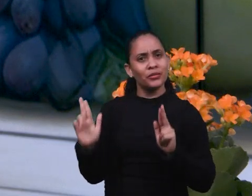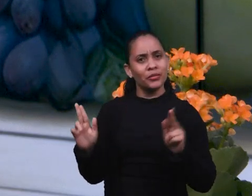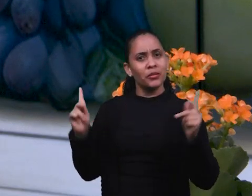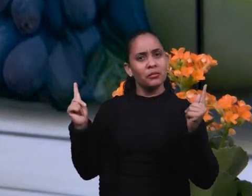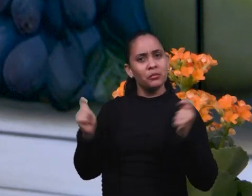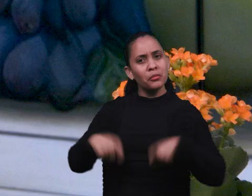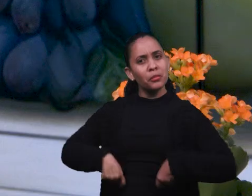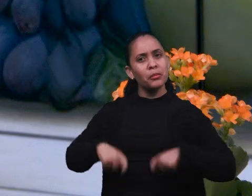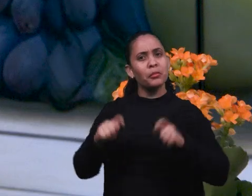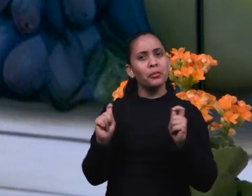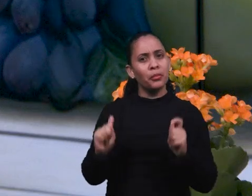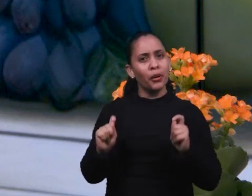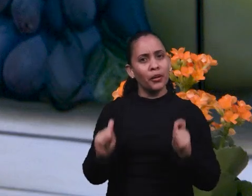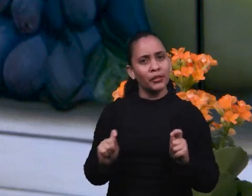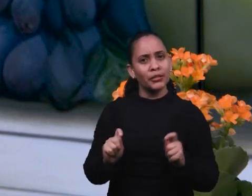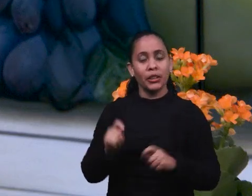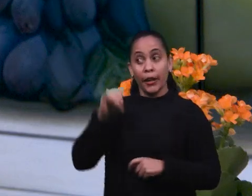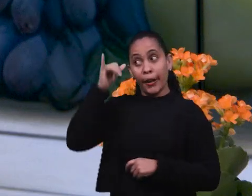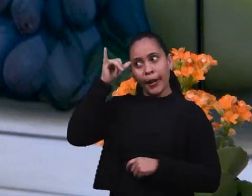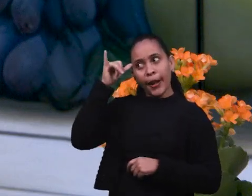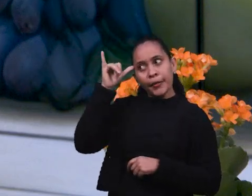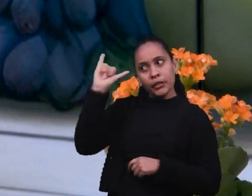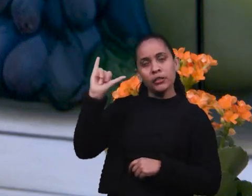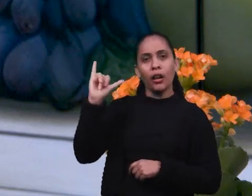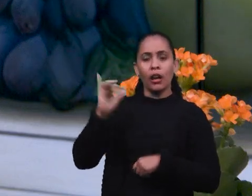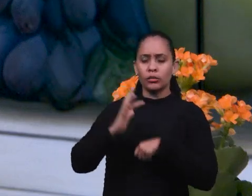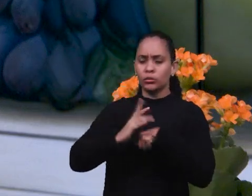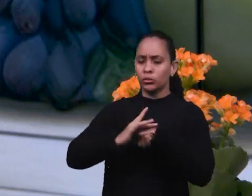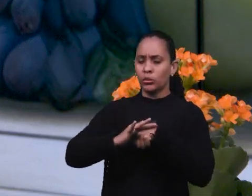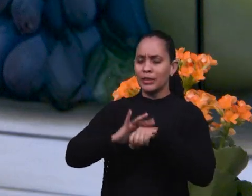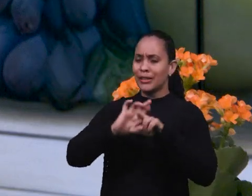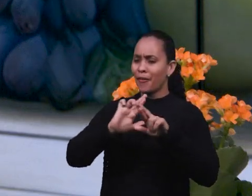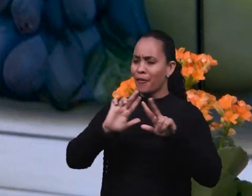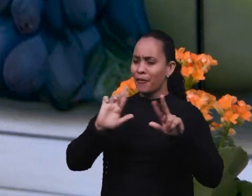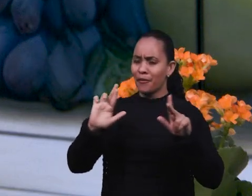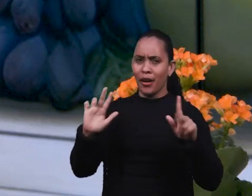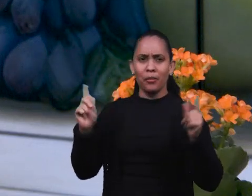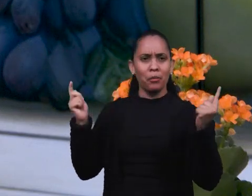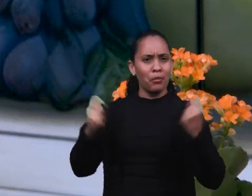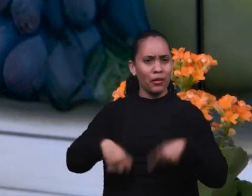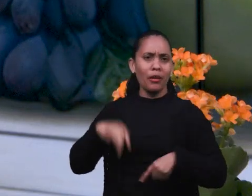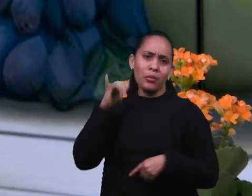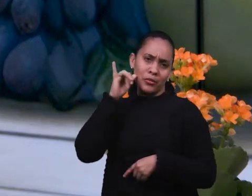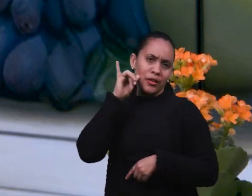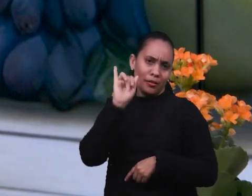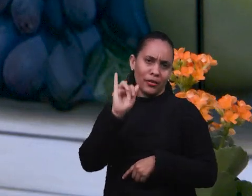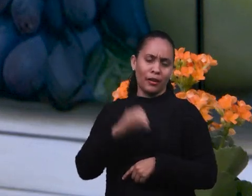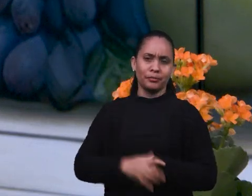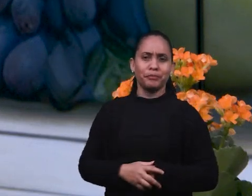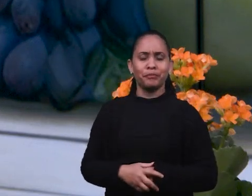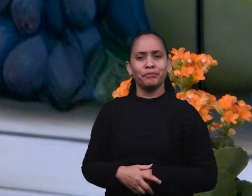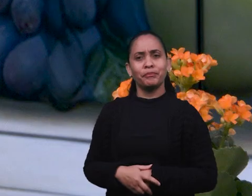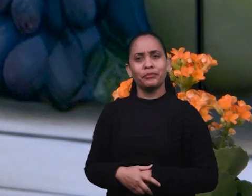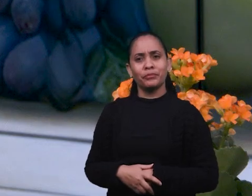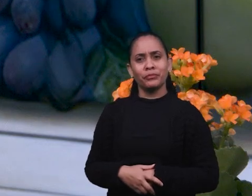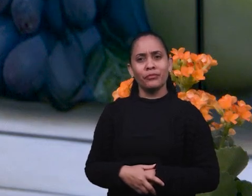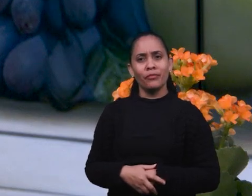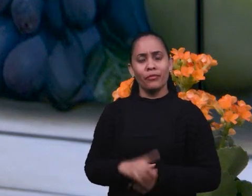situações, né, que a gente pode evitar, de muitas doenças que a gente pode evitar, né? E quando a